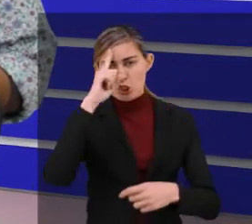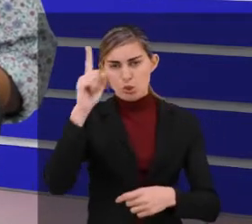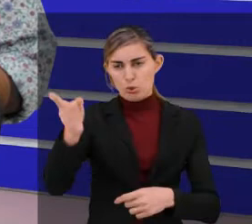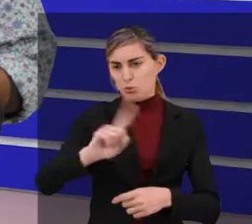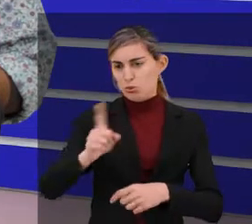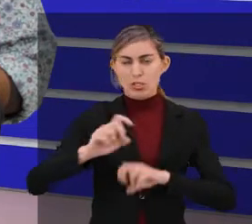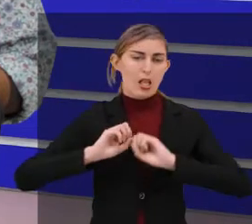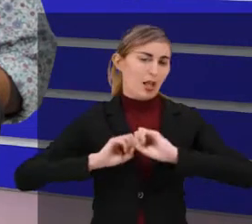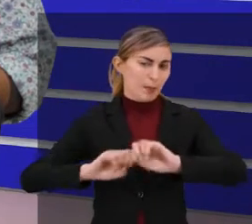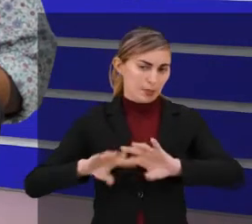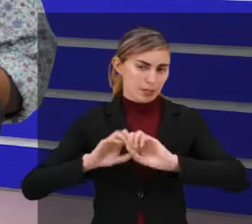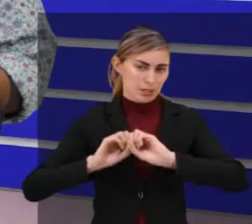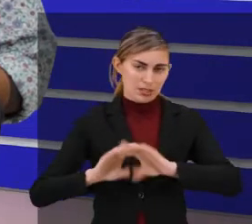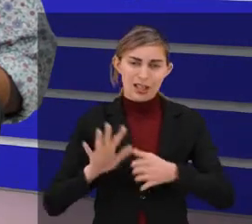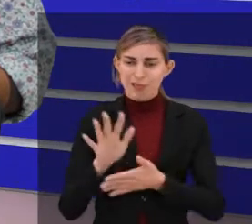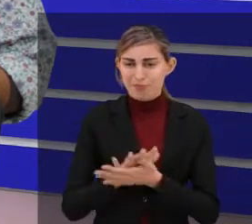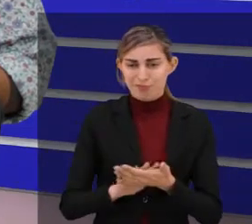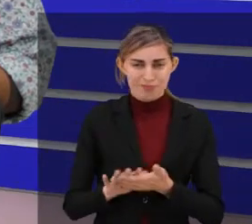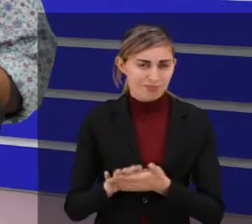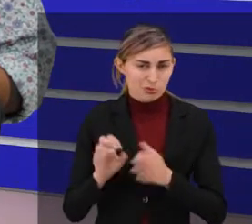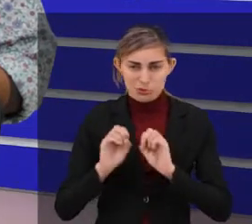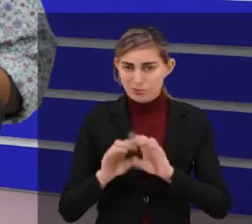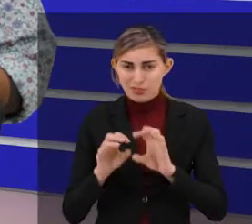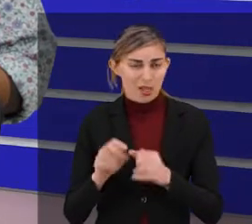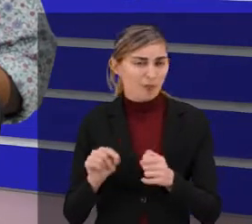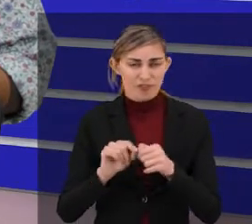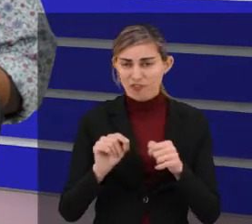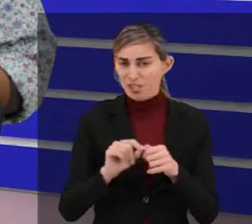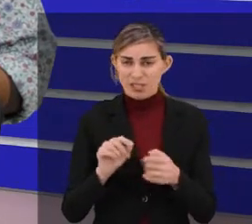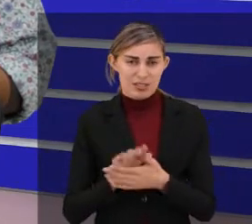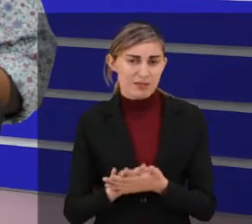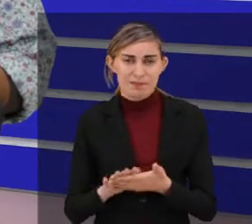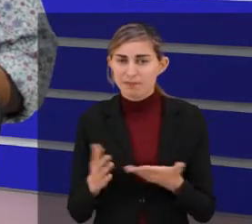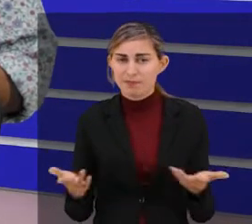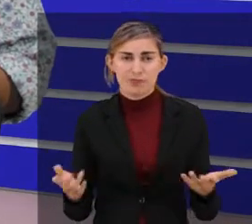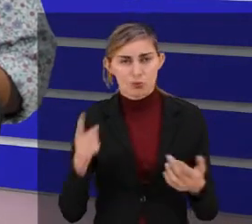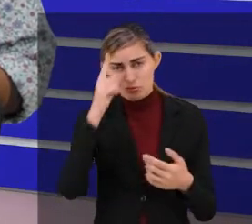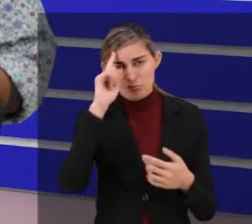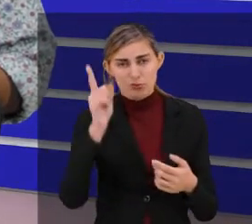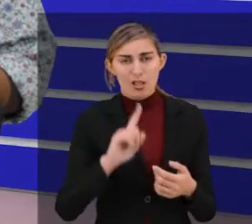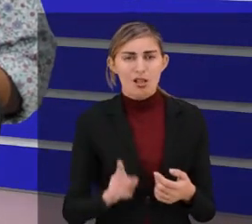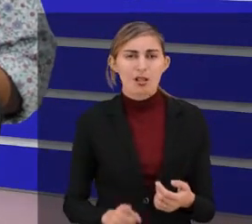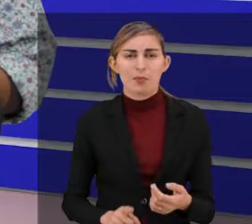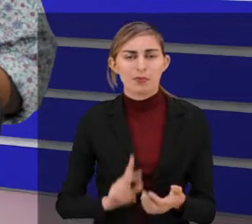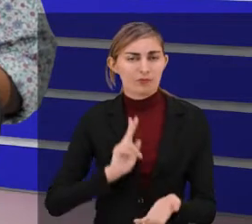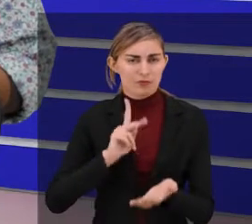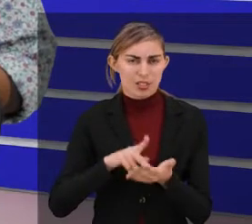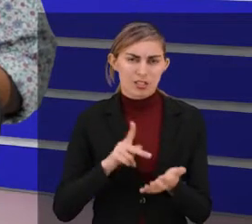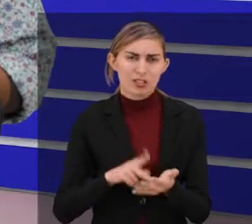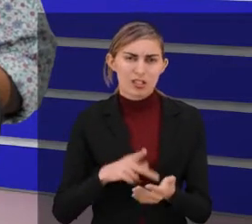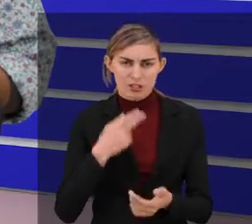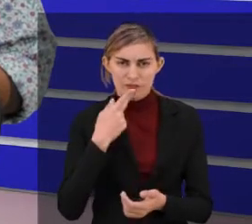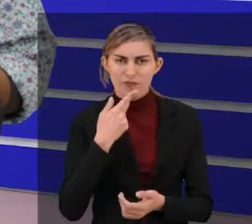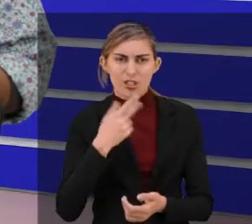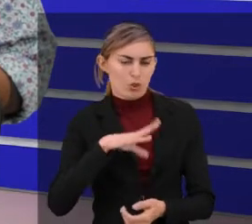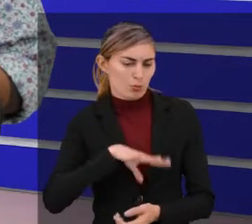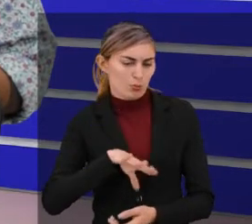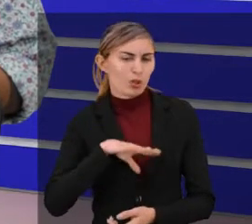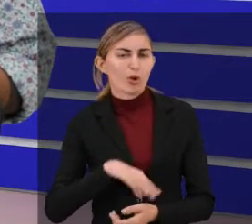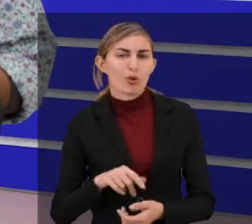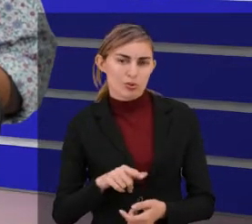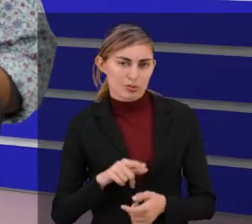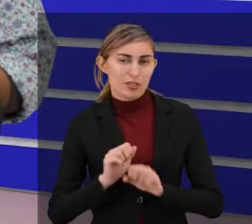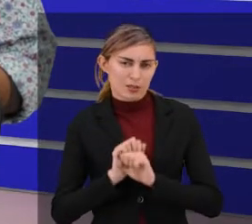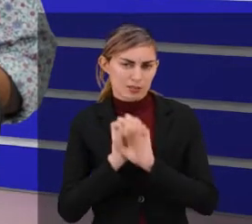sabe ensinar, basicamente porque ele não sabe fazer, né? Na verdade, falando num português